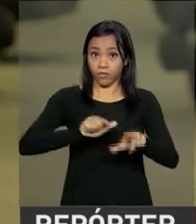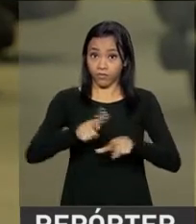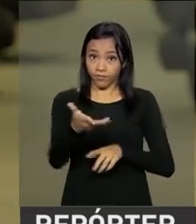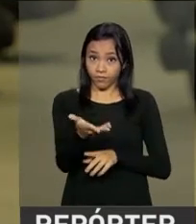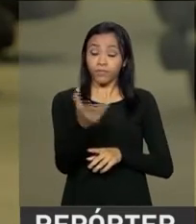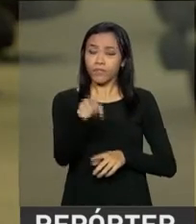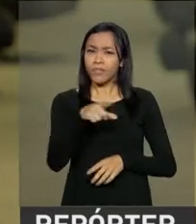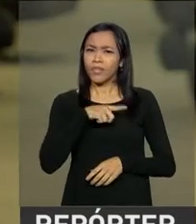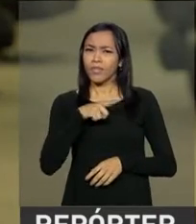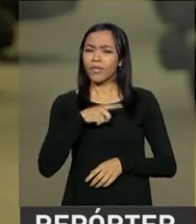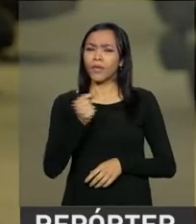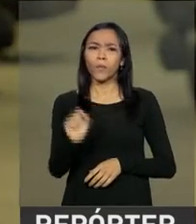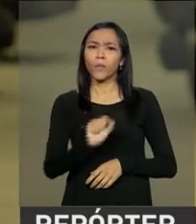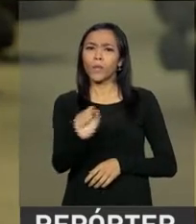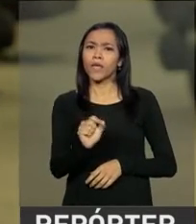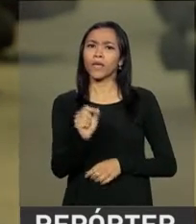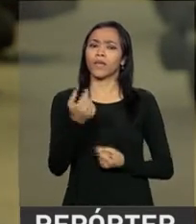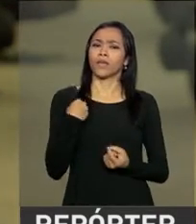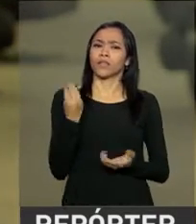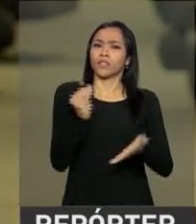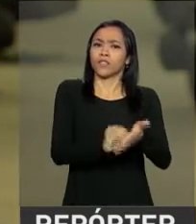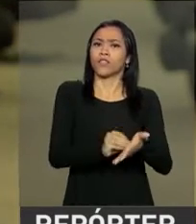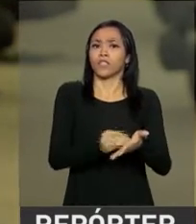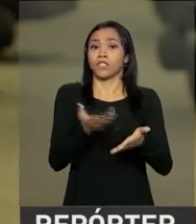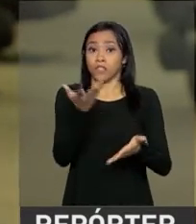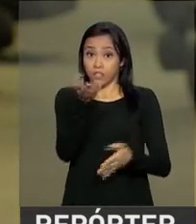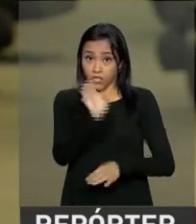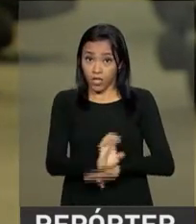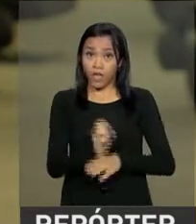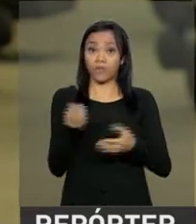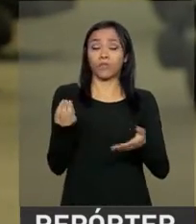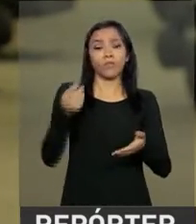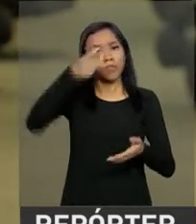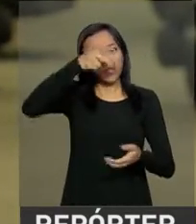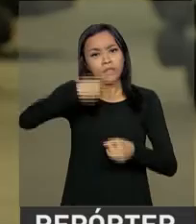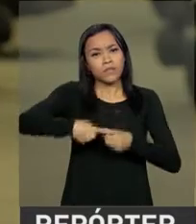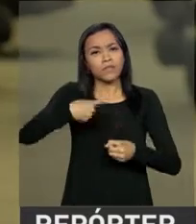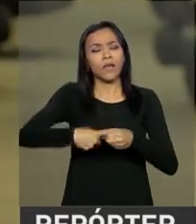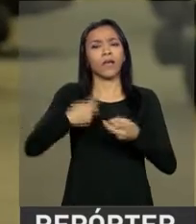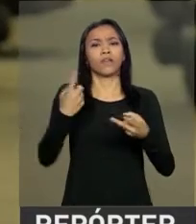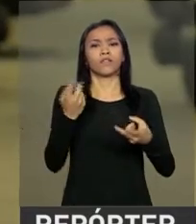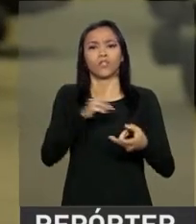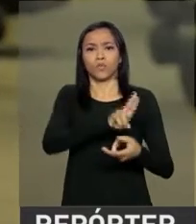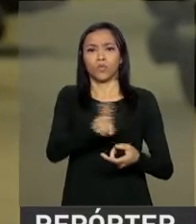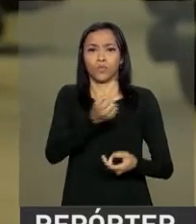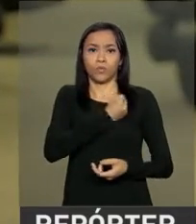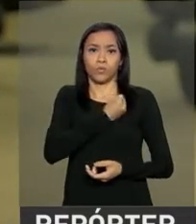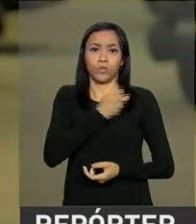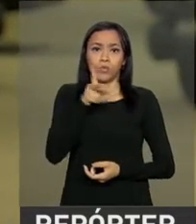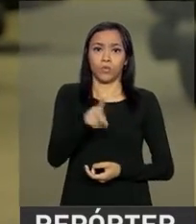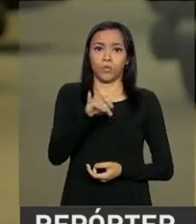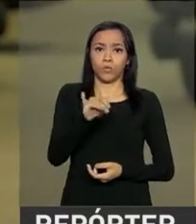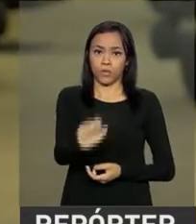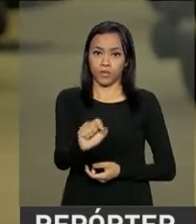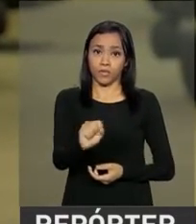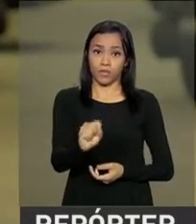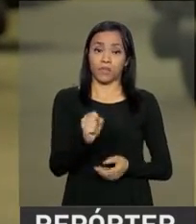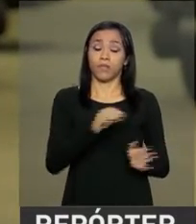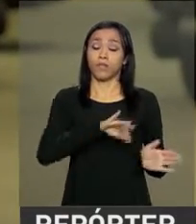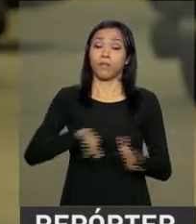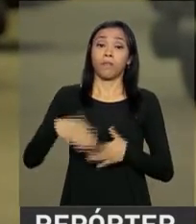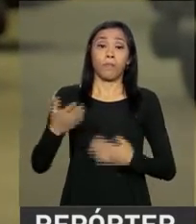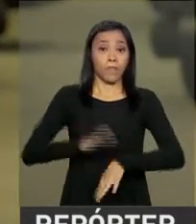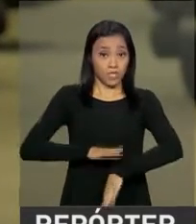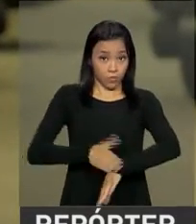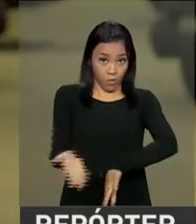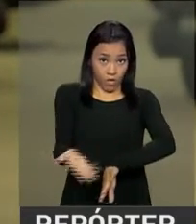abonosalarial.mte.gov.br. Lá ele vai ter que inserir o seu estado, seu município, o número do PIS e saber aí se tem direito a esse abono. E Renata, nesse momento, o